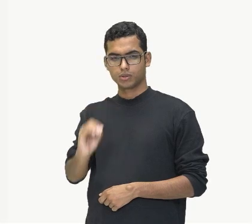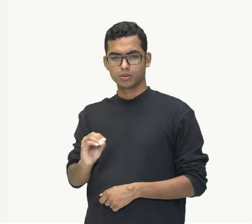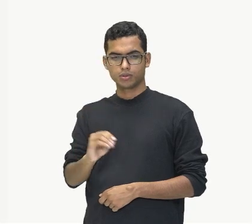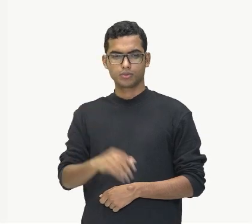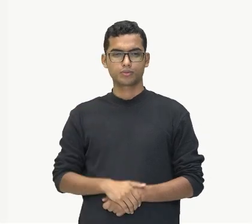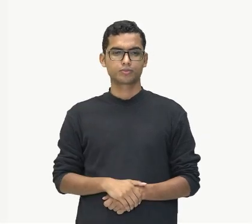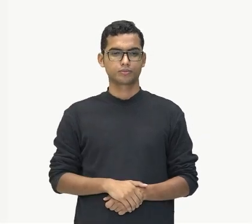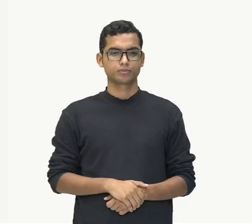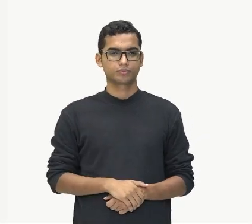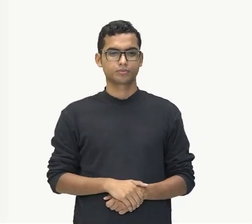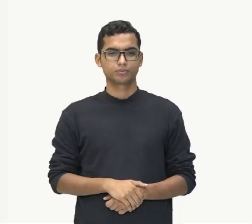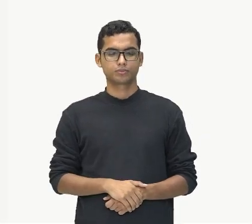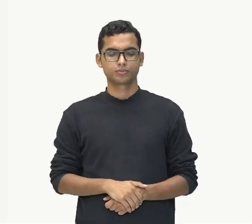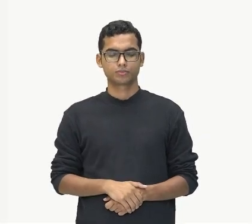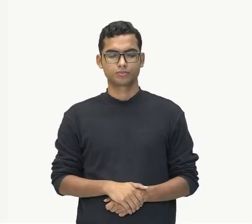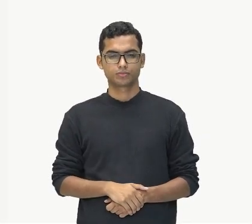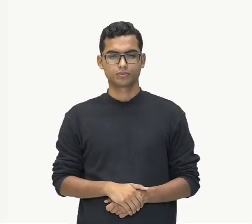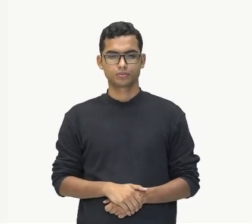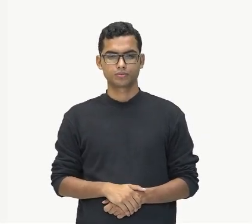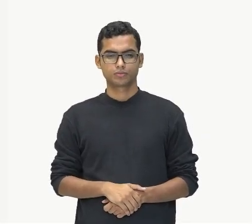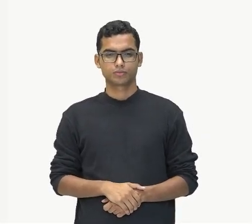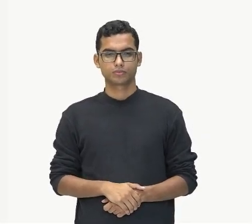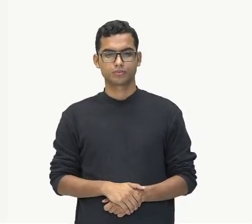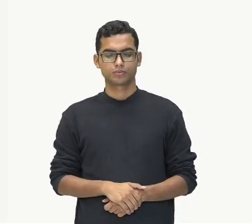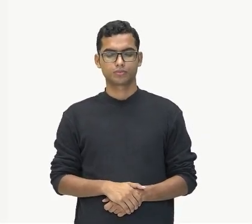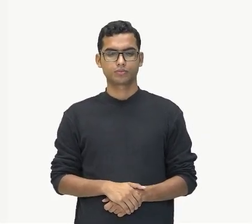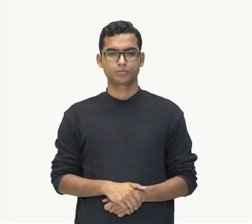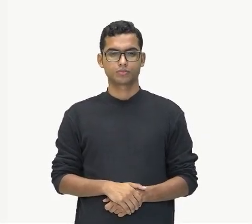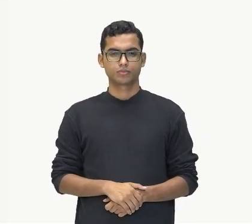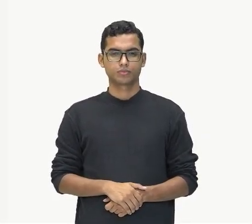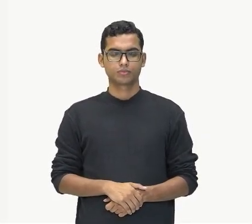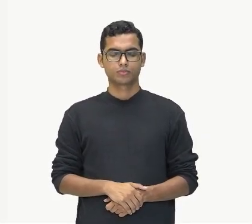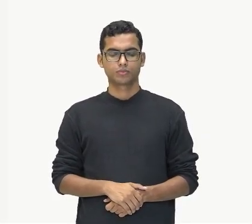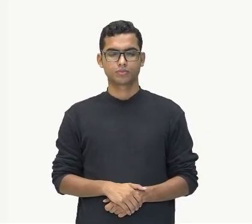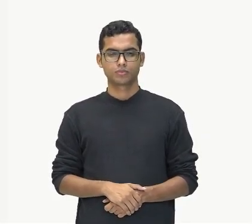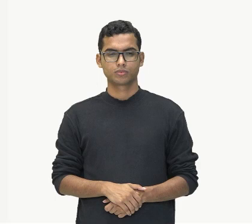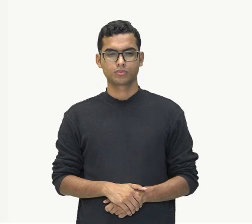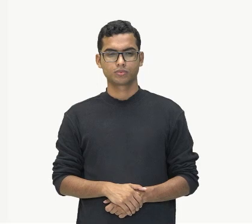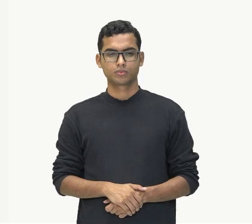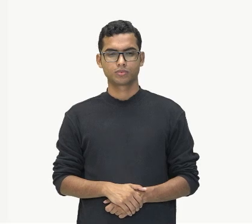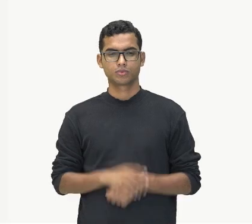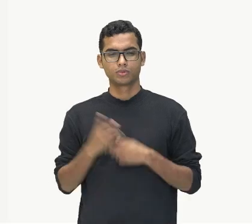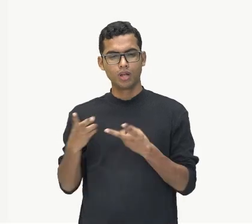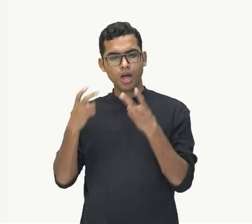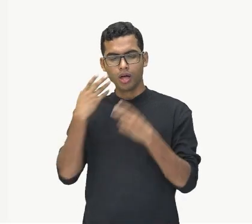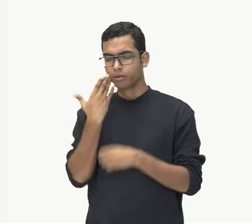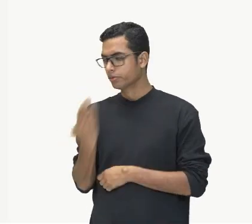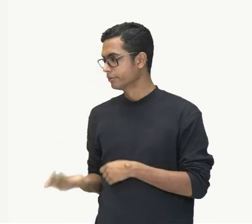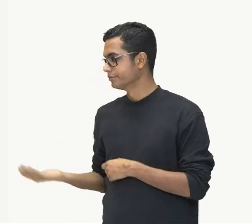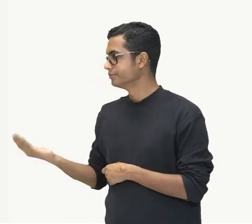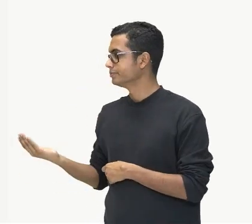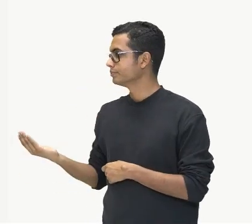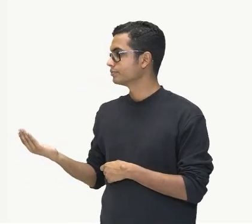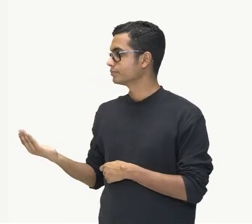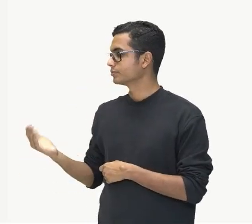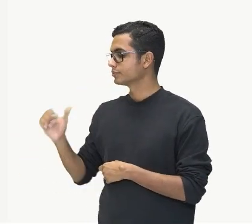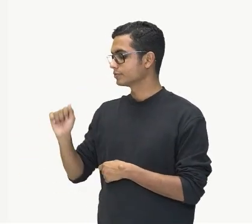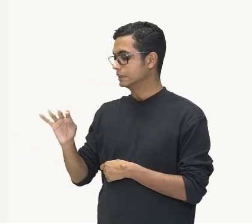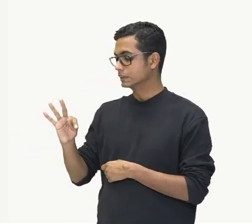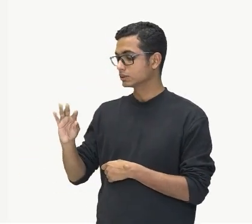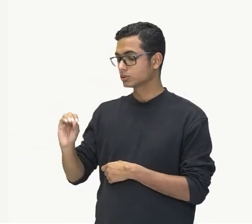Nitrato é o nome desse ânion. Observe que ele termina em ato, tá vendo?